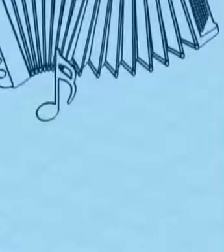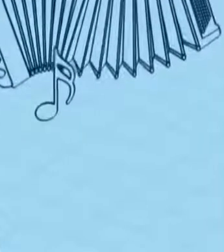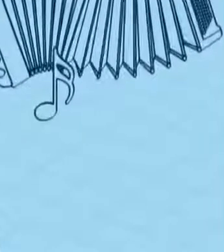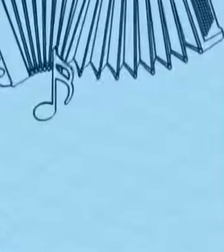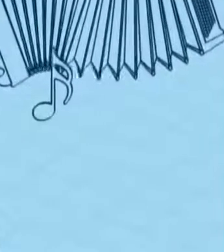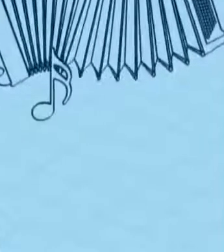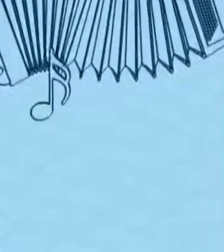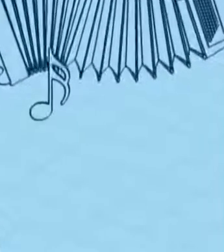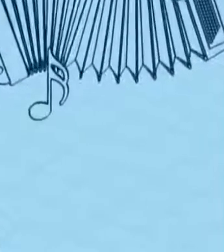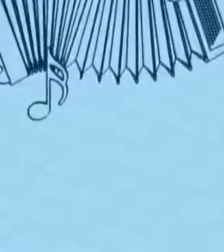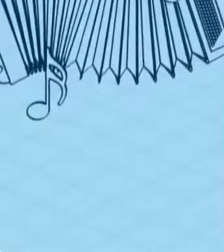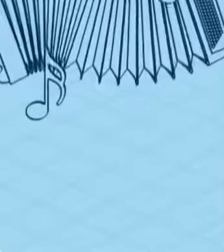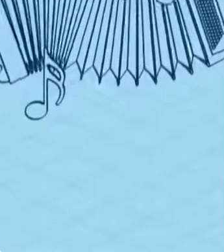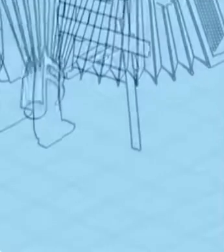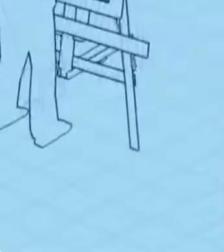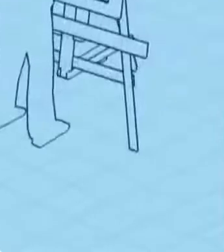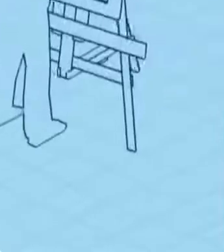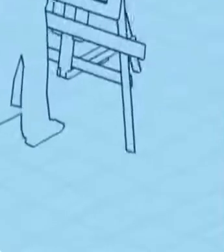G1